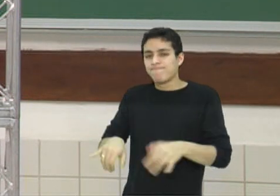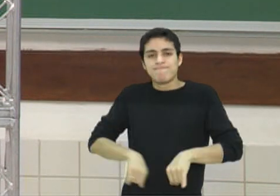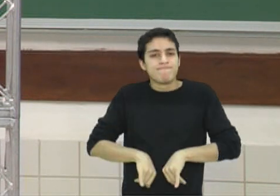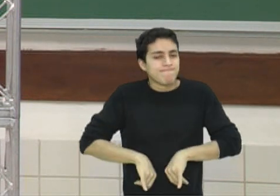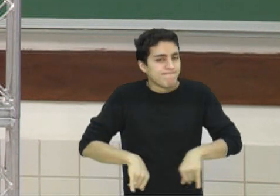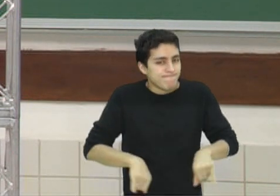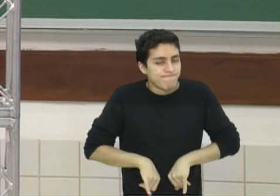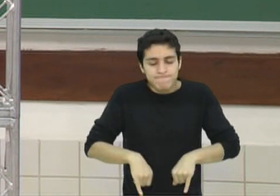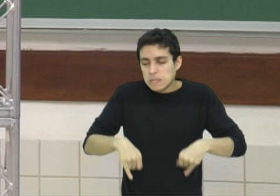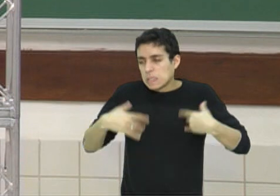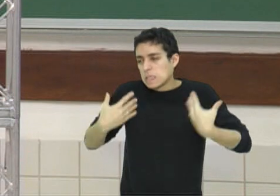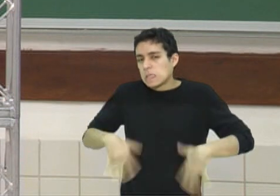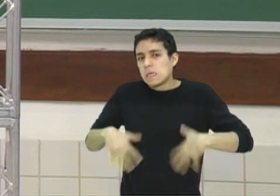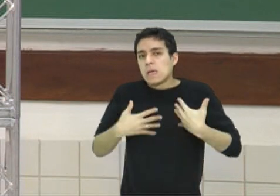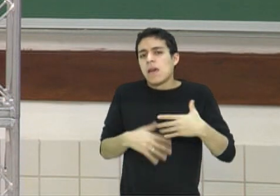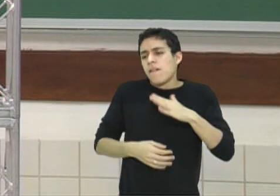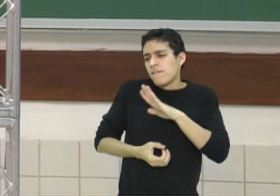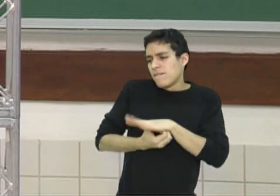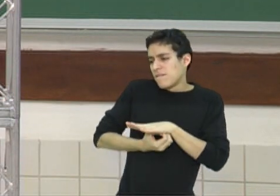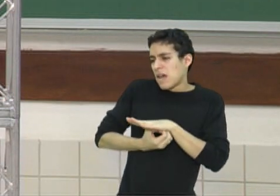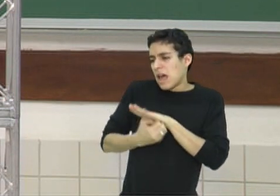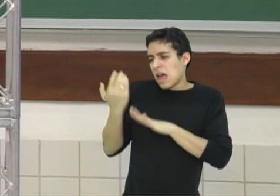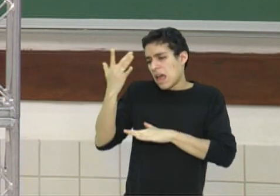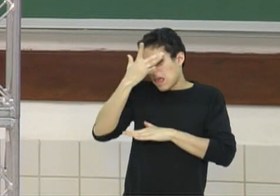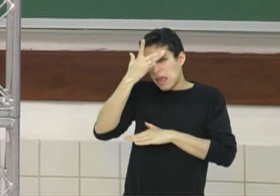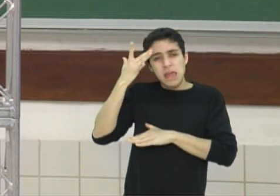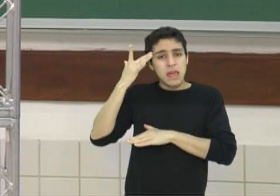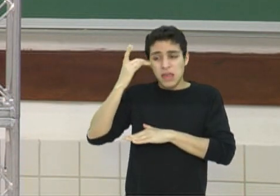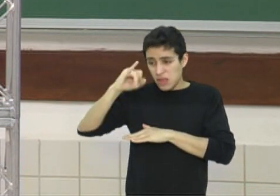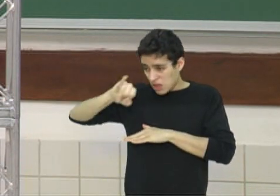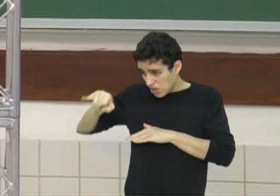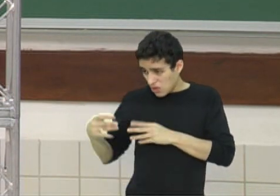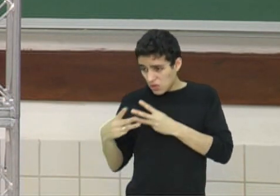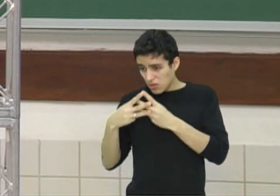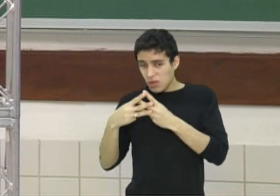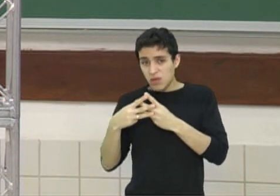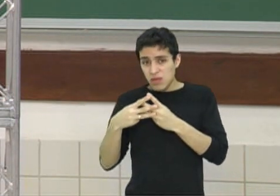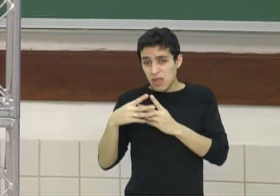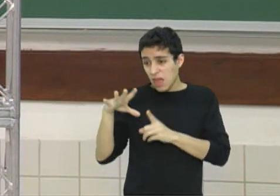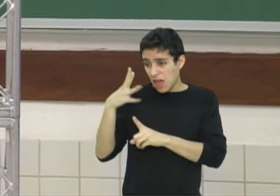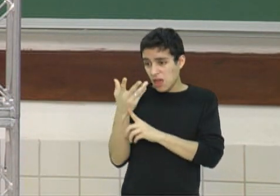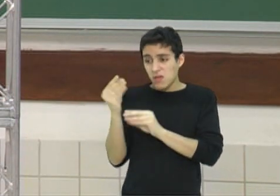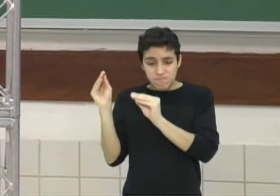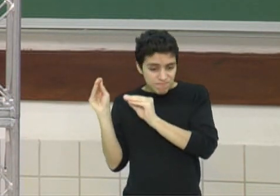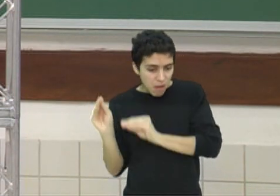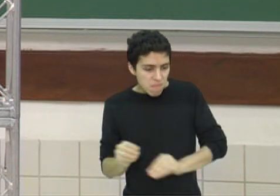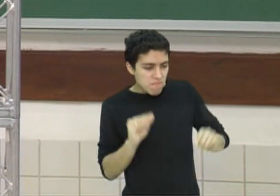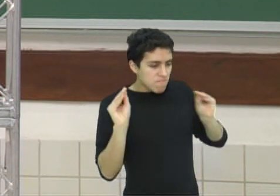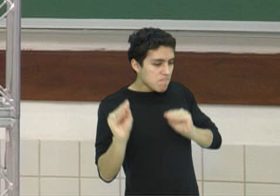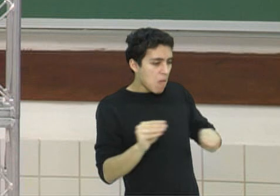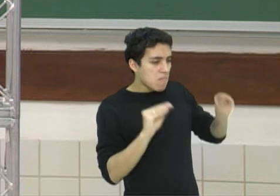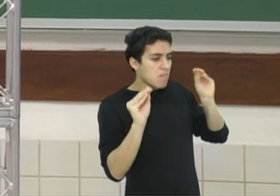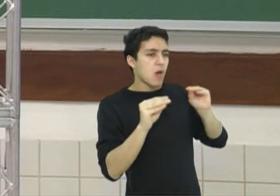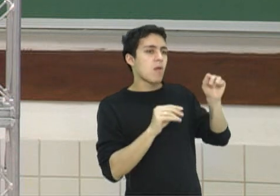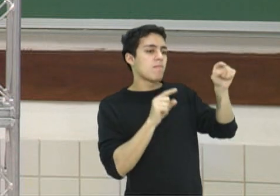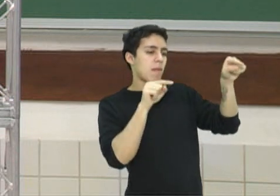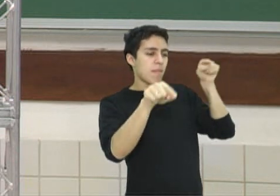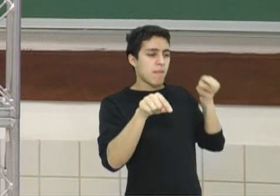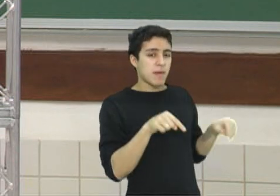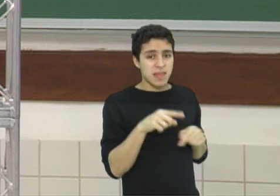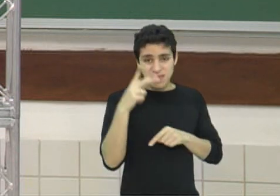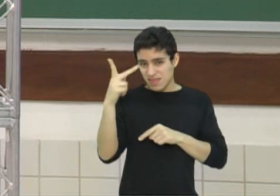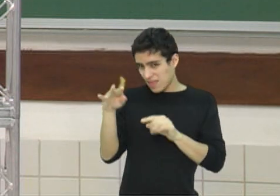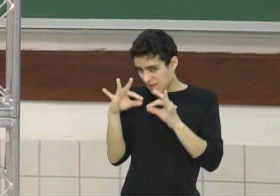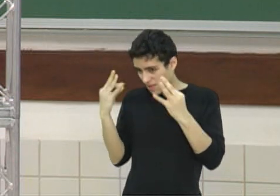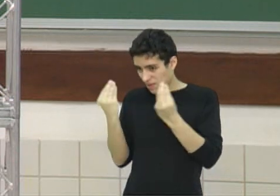Então, muitas das pessoas que eram judias e eram artistas começaram a migrar para várias partes do mundo. A família de